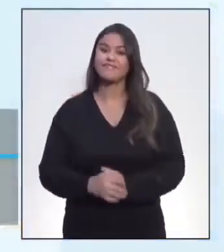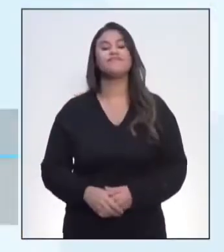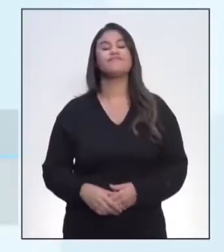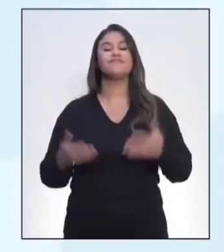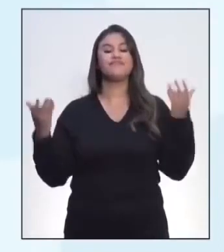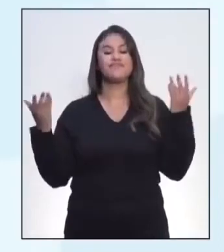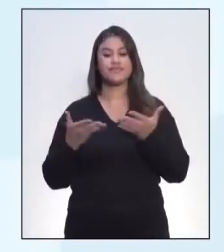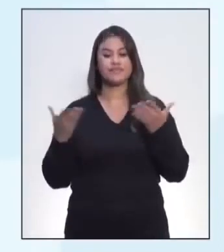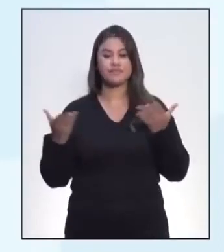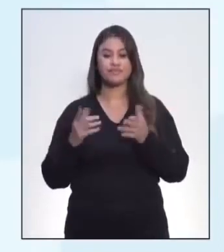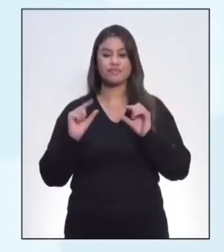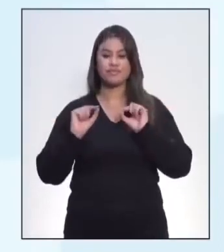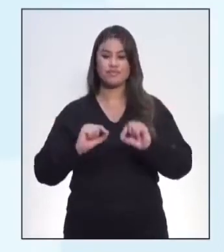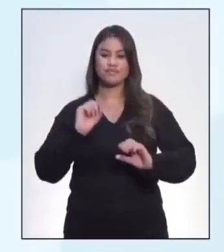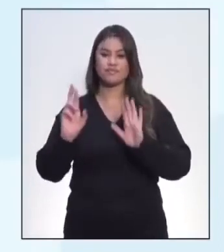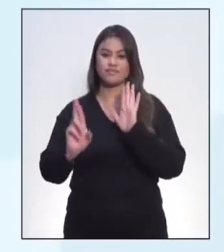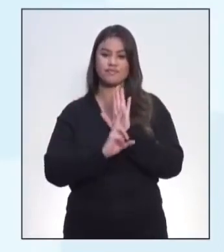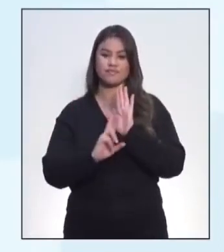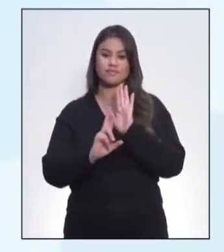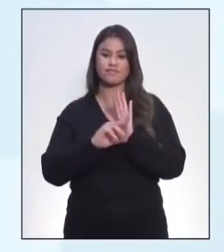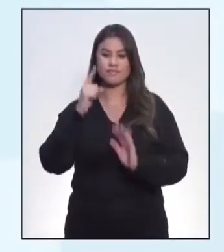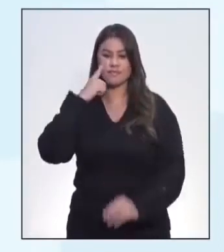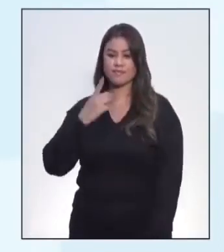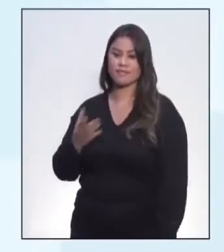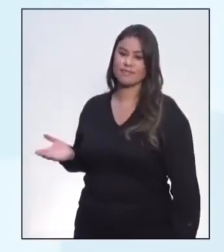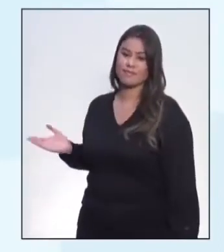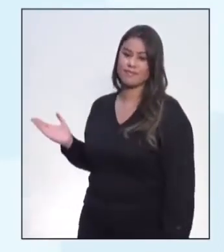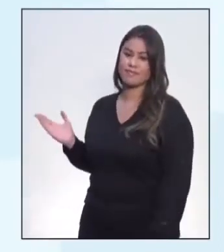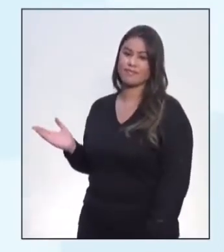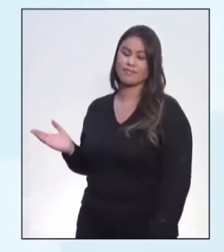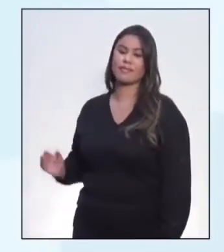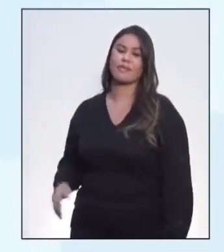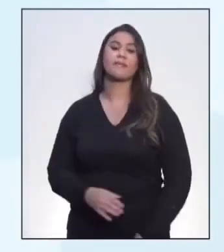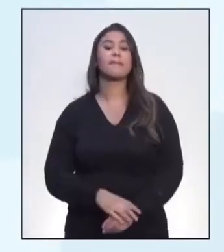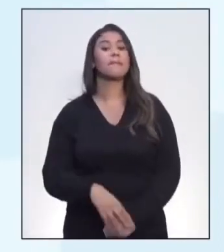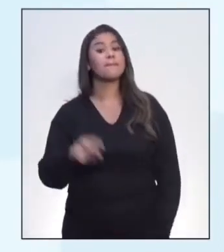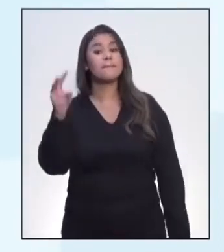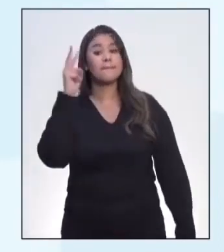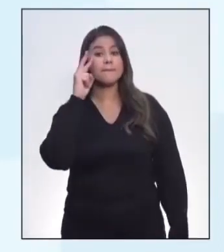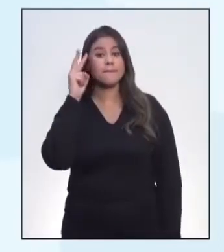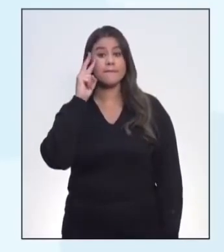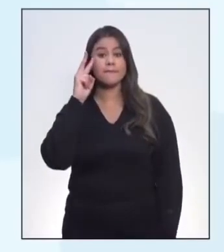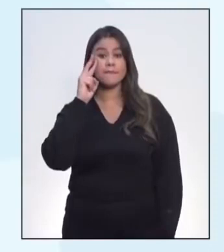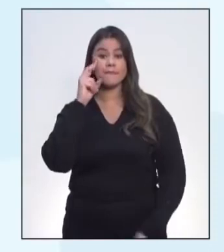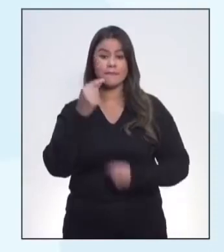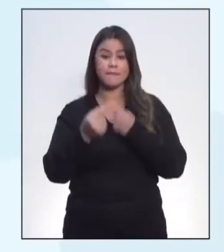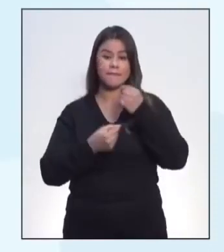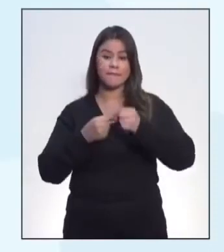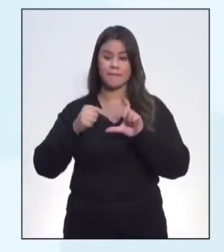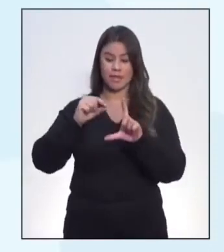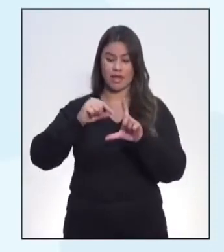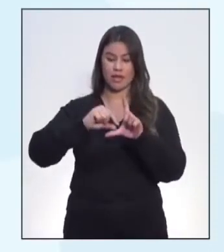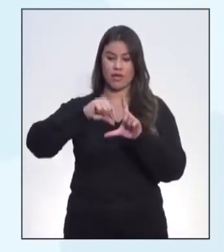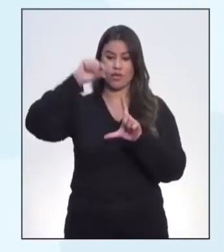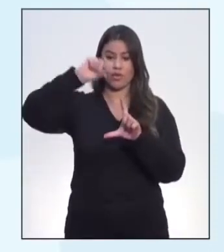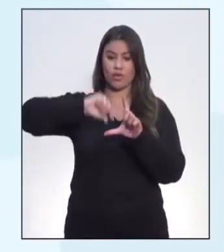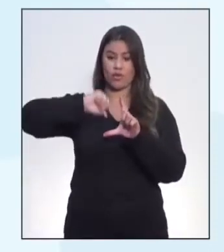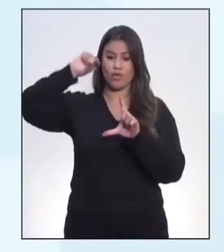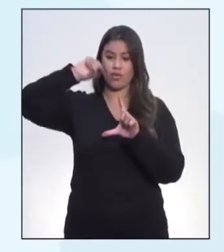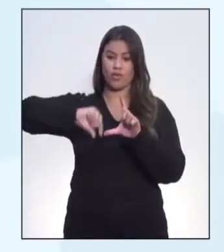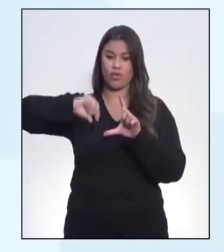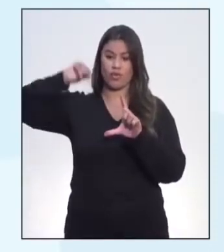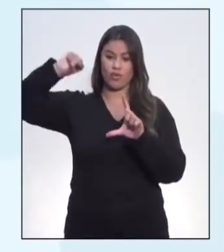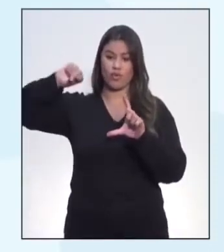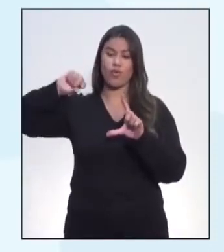trabalhar representações gráficas. Trabalhamos anteriormente, na segunda-feira, a questão do gráfico de colunas. Ontem a professora Alessandra e o professor